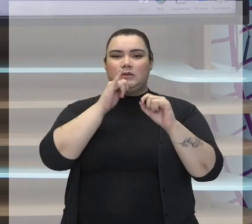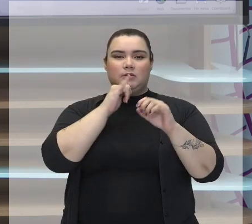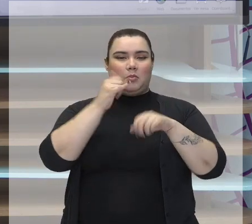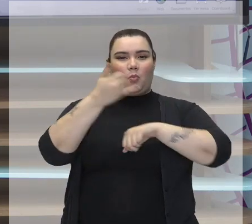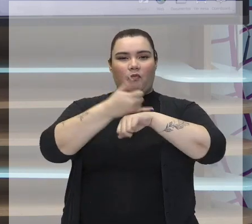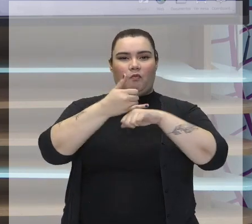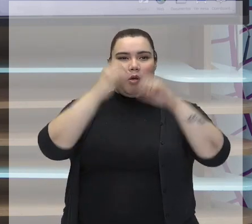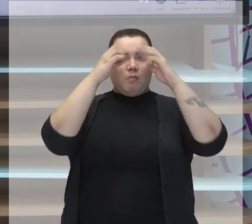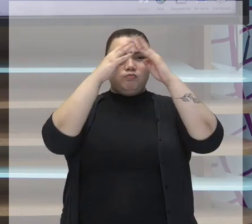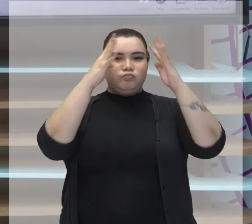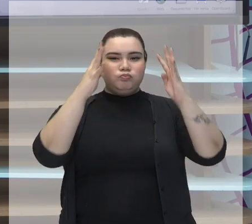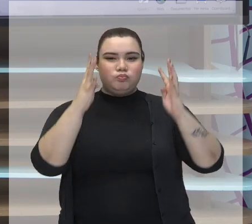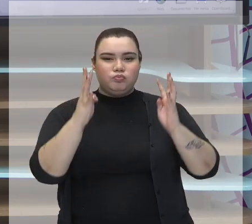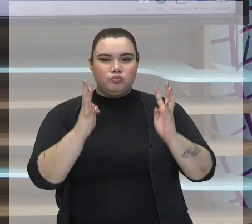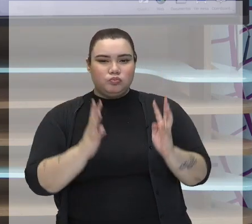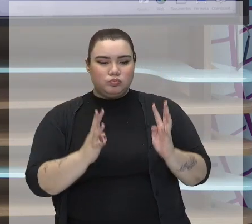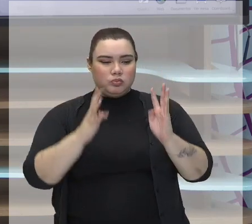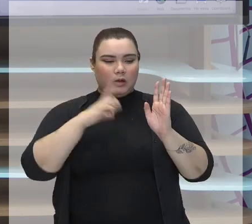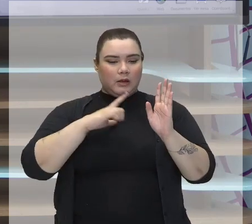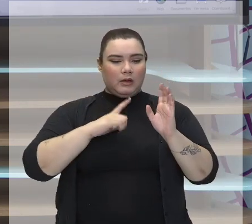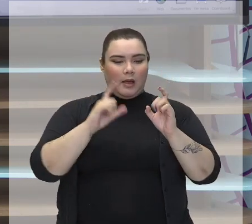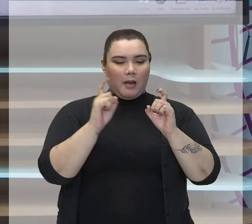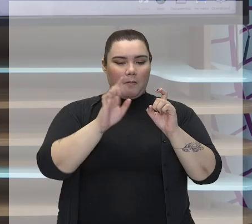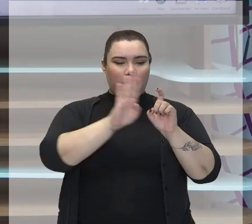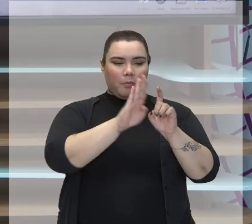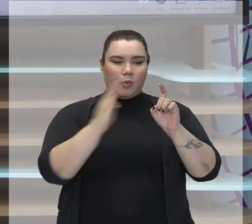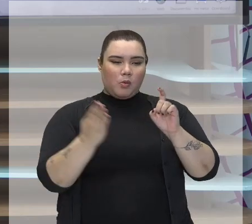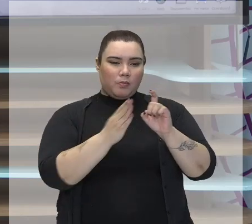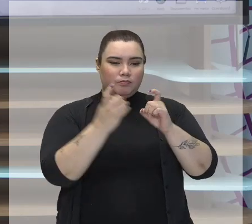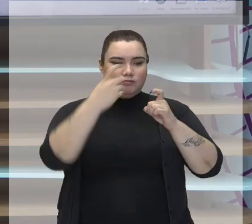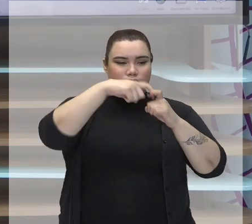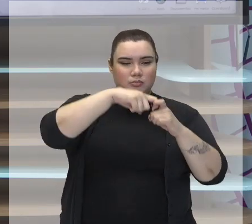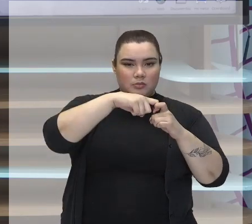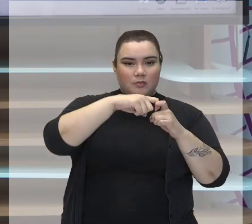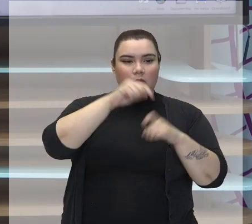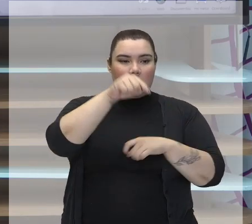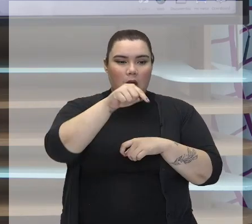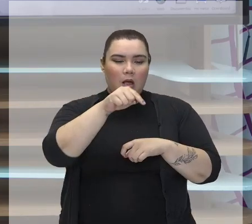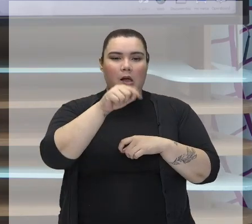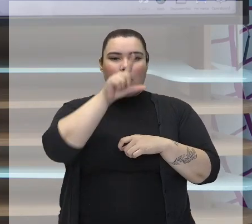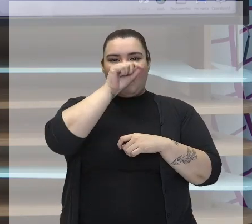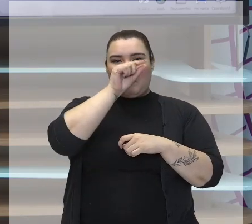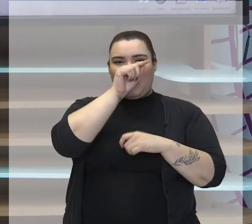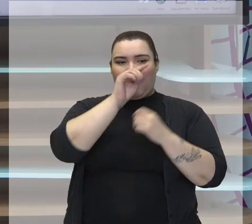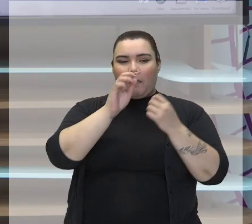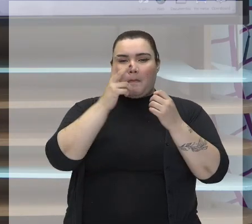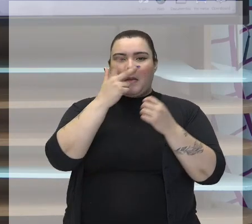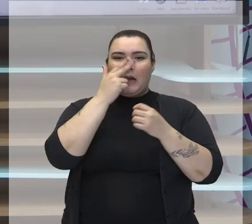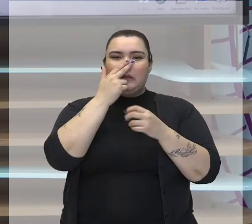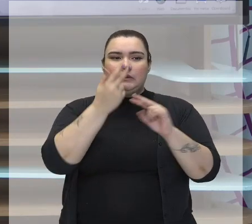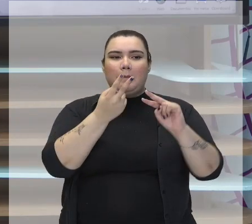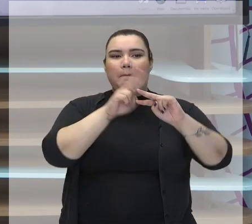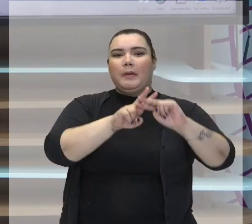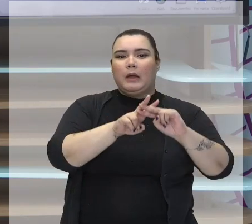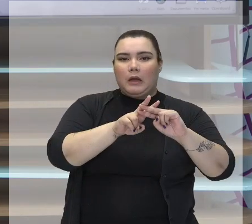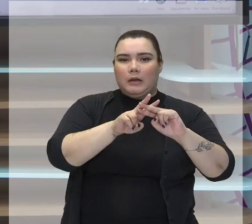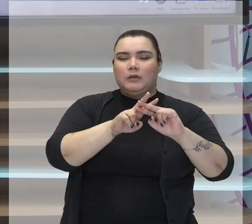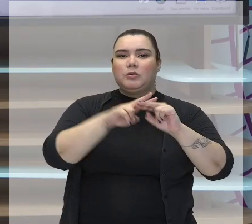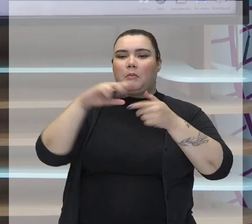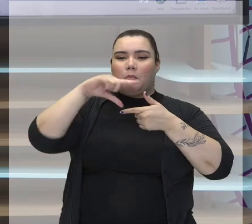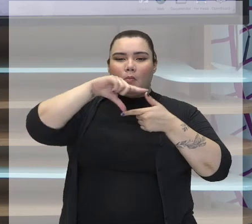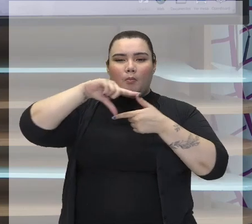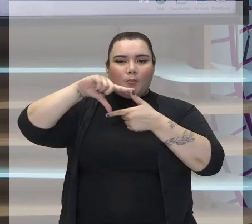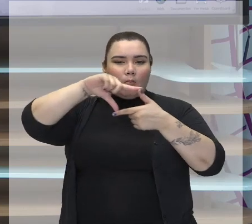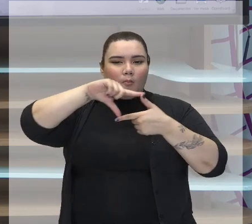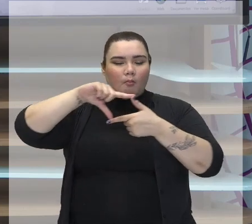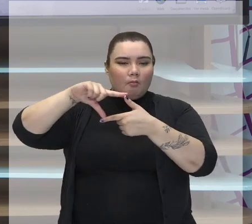ela acaba sendo uma prisão para o pardalzinho. Então, a intenção da